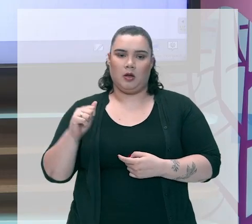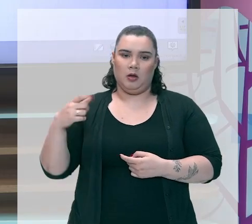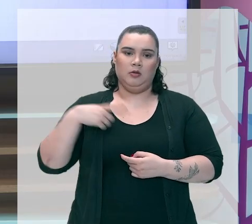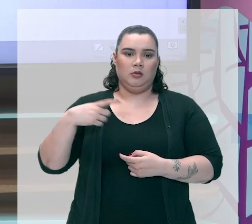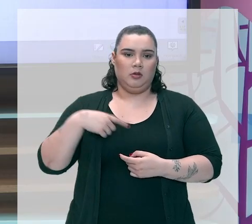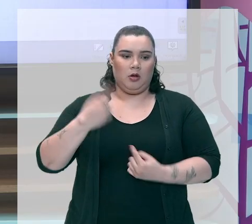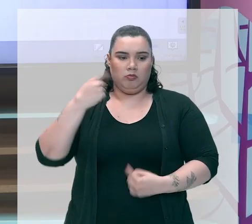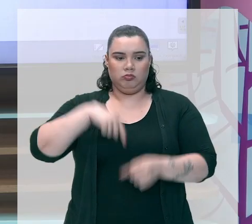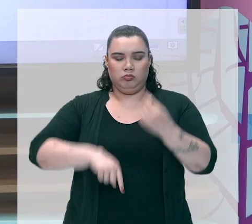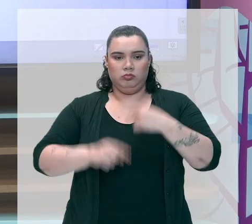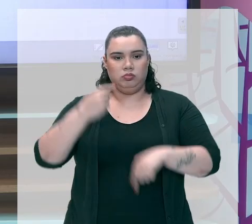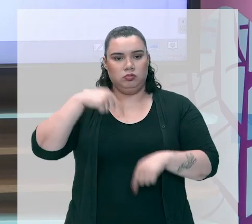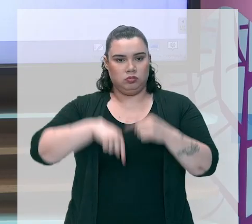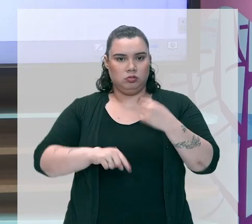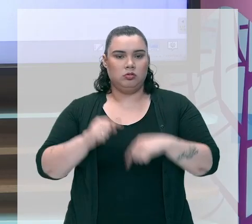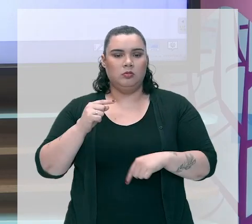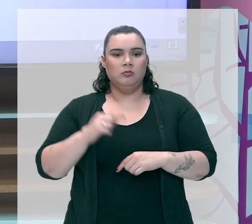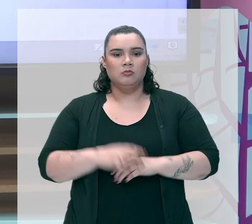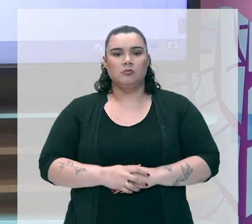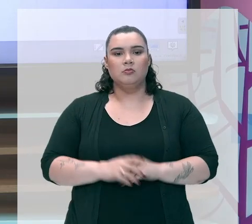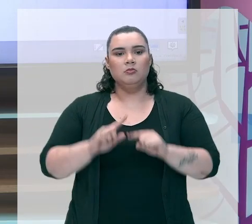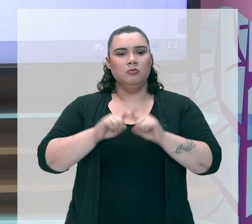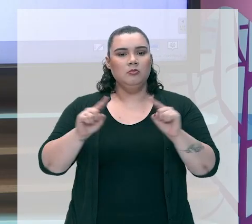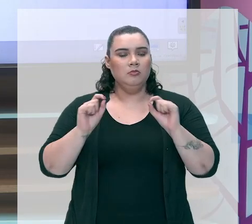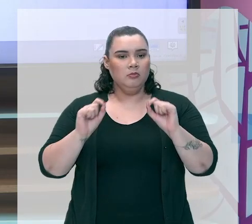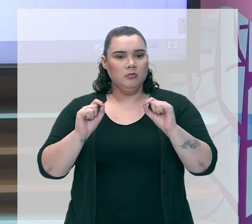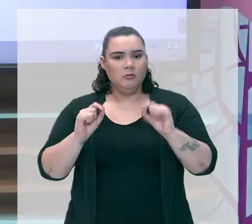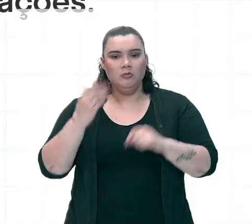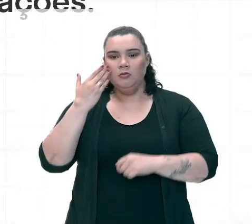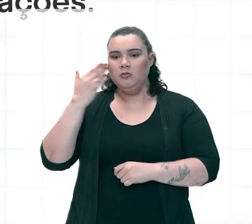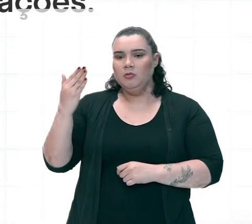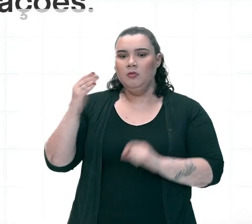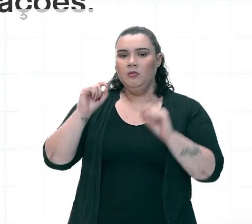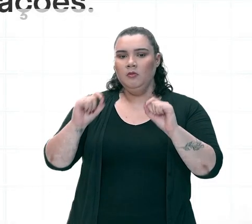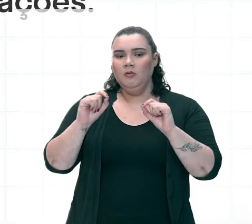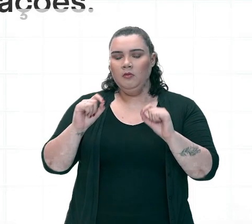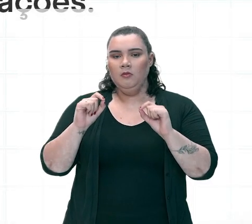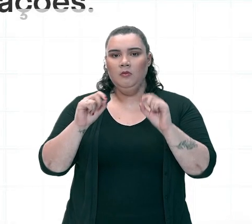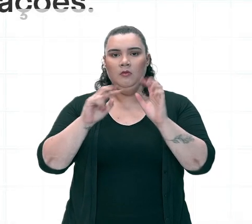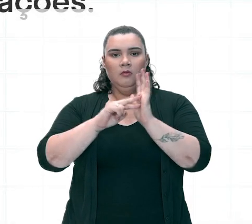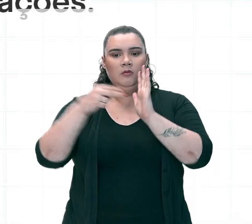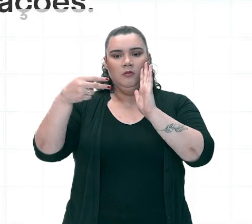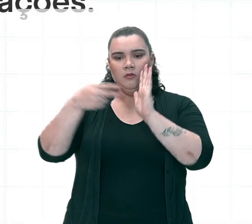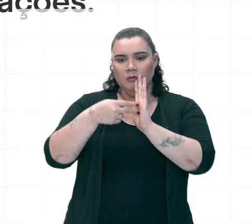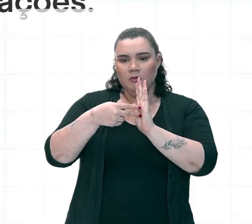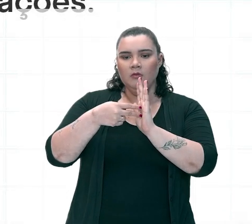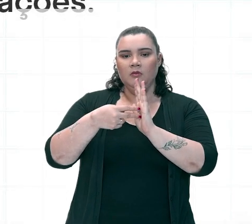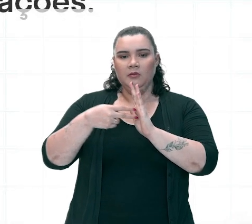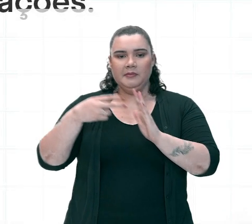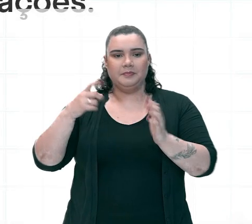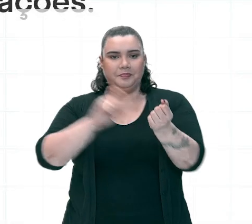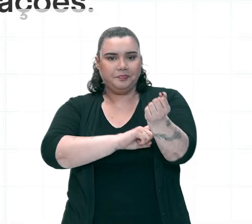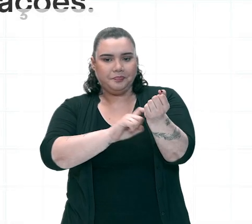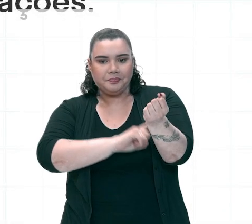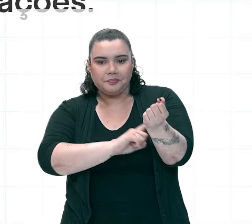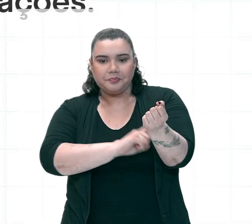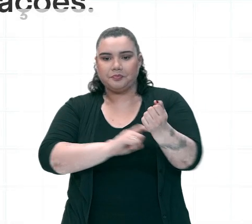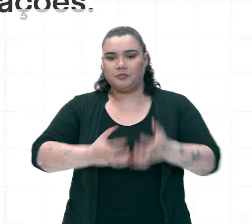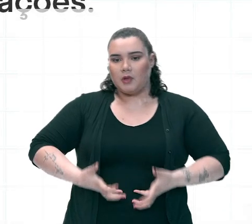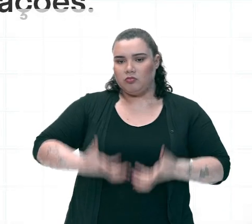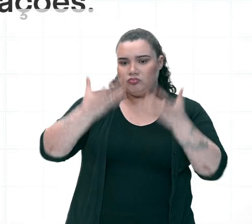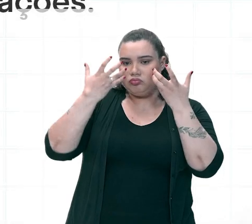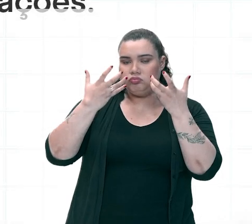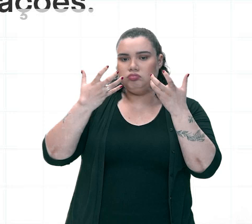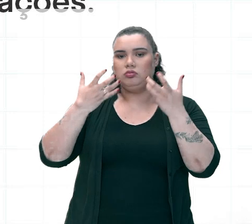aí nas situações de estresse. Mas o que é o estresse? Vamos visualizar aí na próxima imagem. O estresse é uma reação